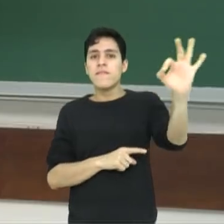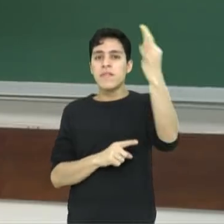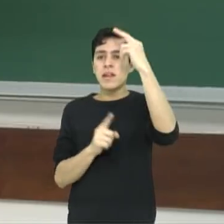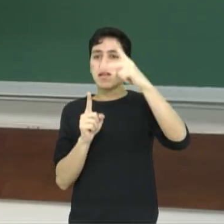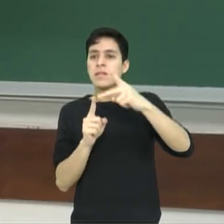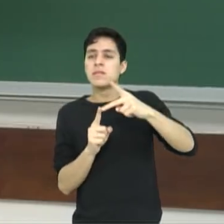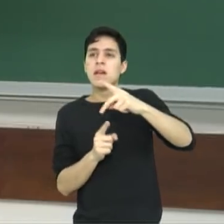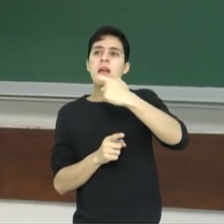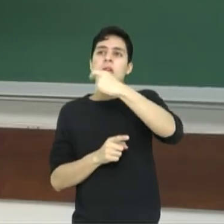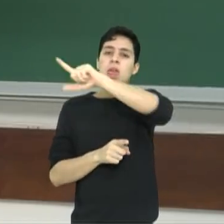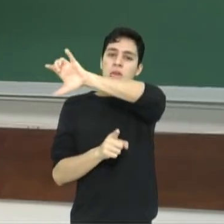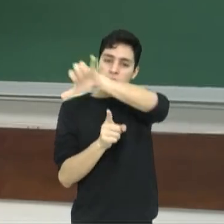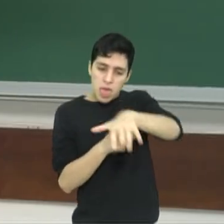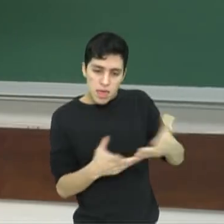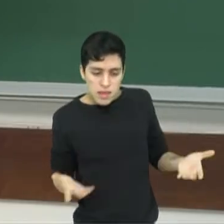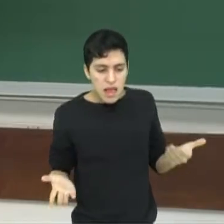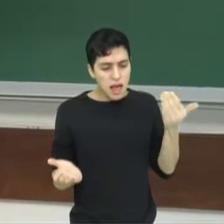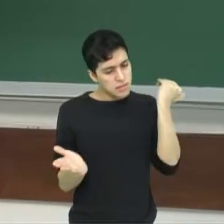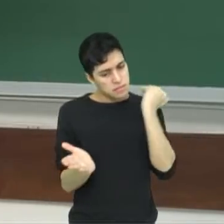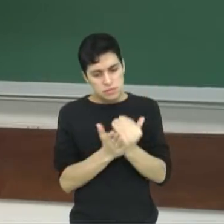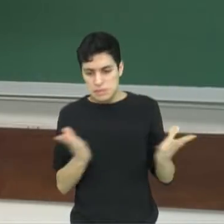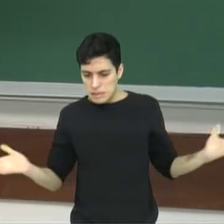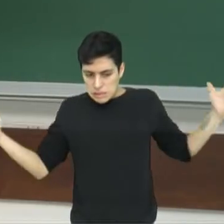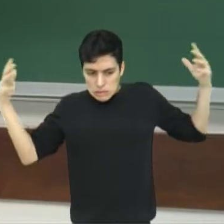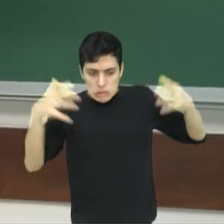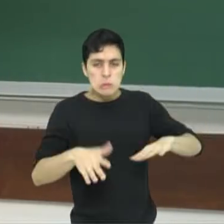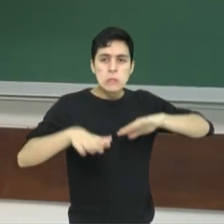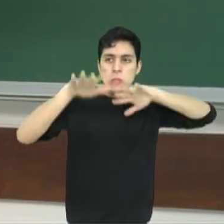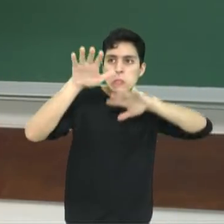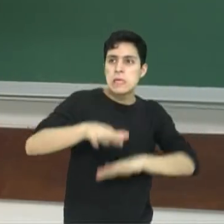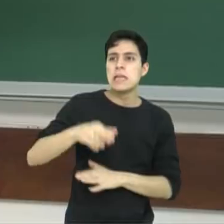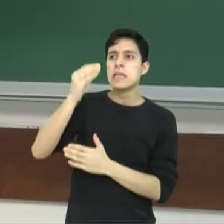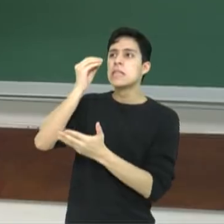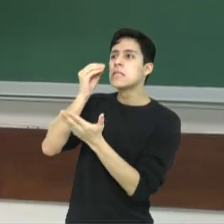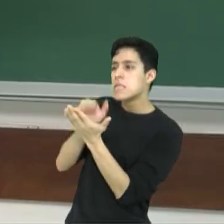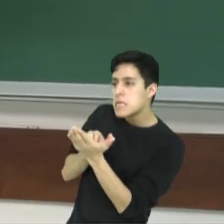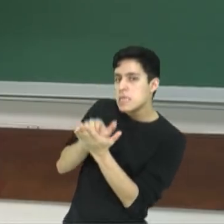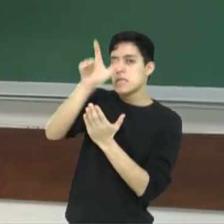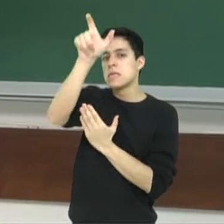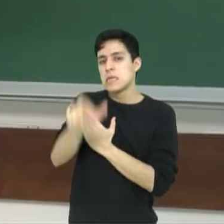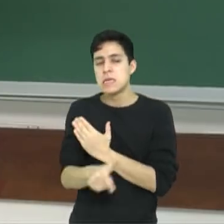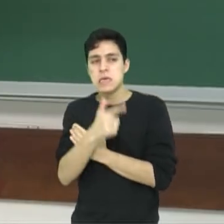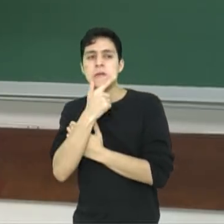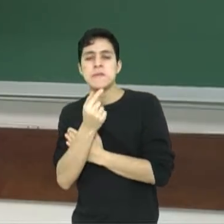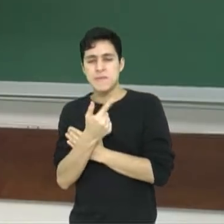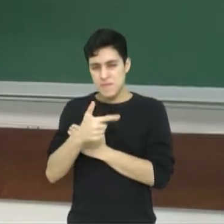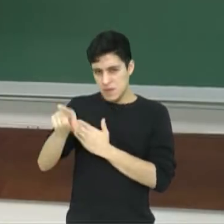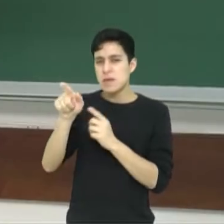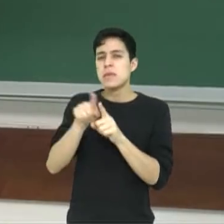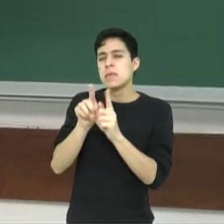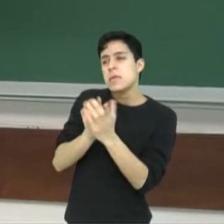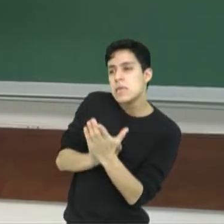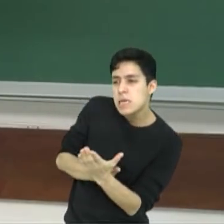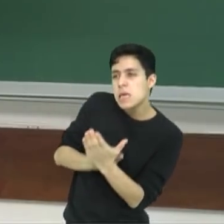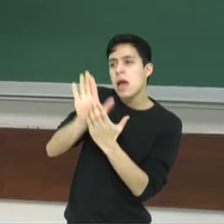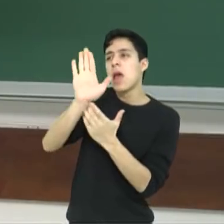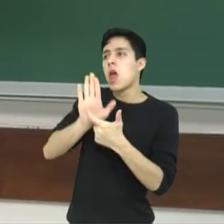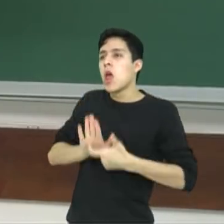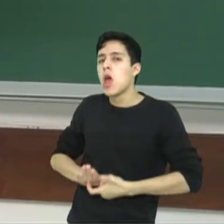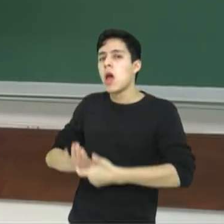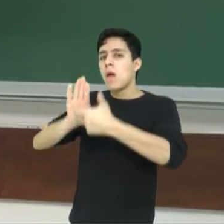acaba criando uma espécie de uma luta armada para expulsar, para derrubar o Khediva Teufik Pachá, e também ele